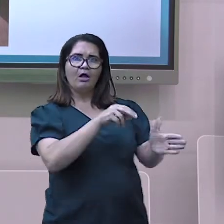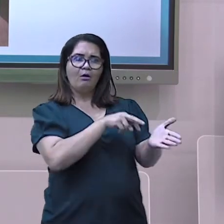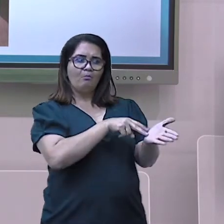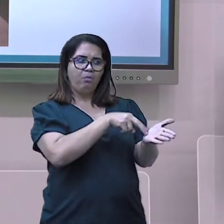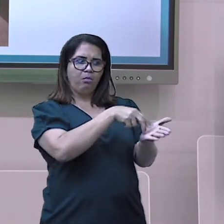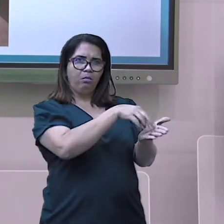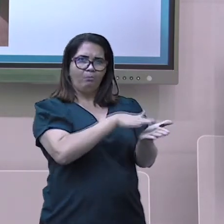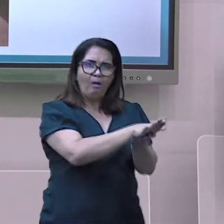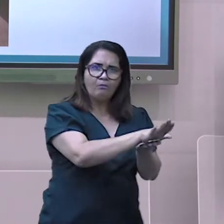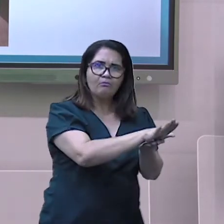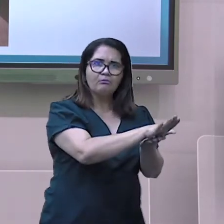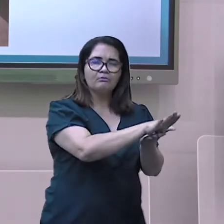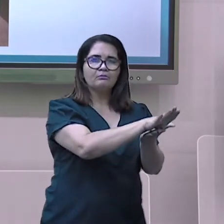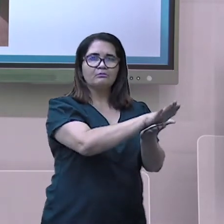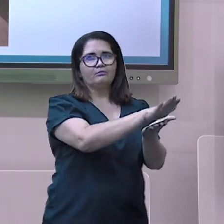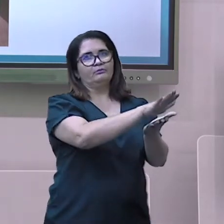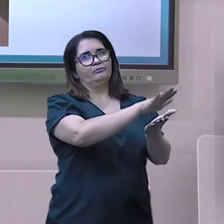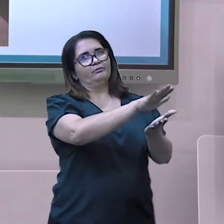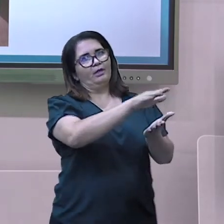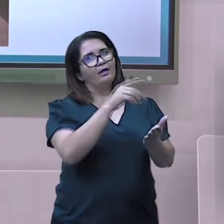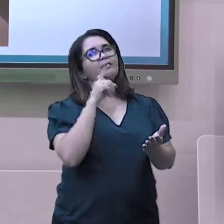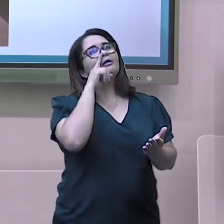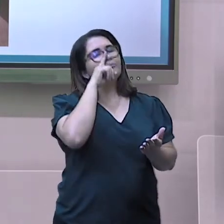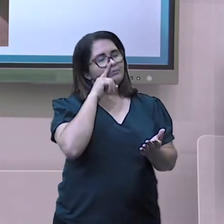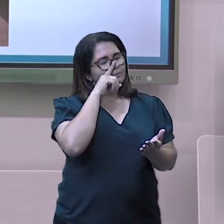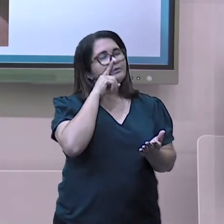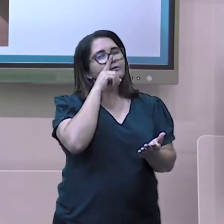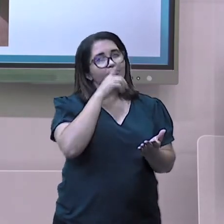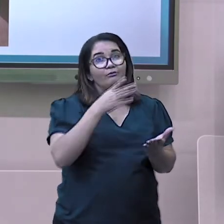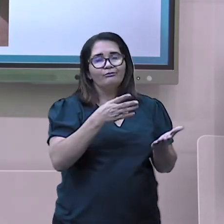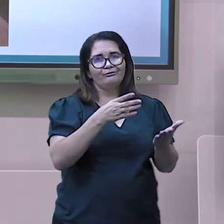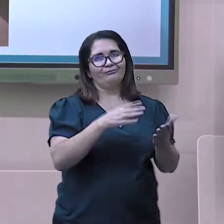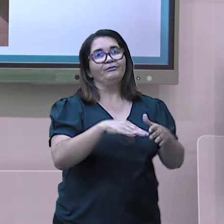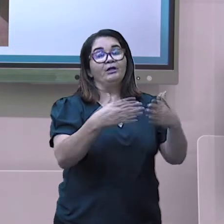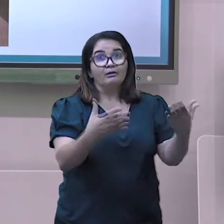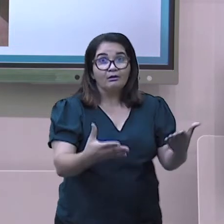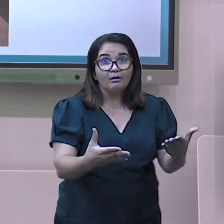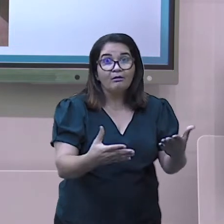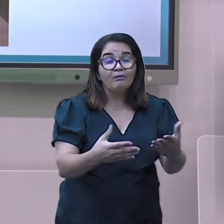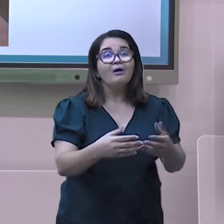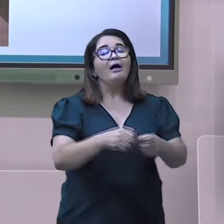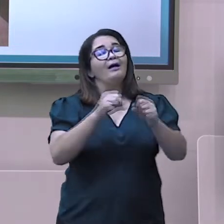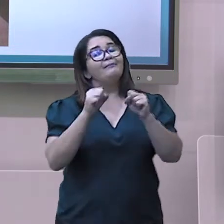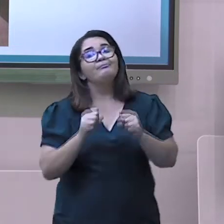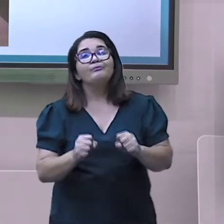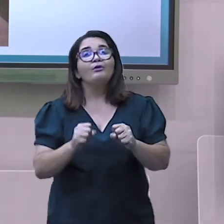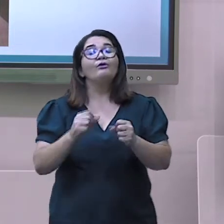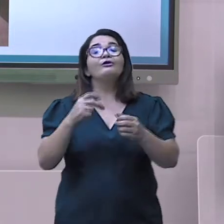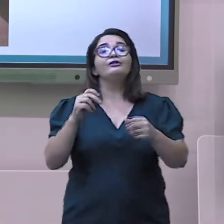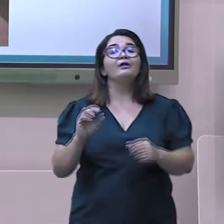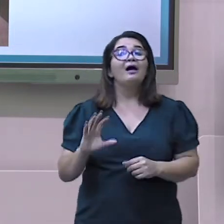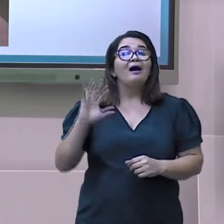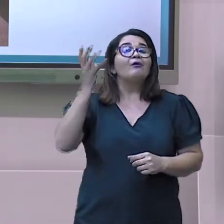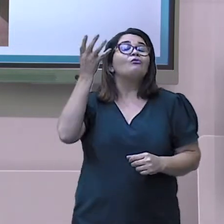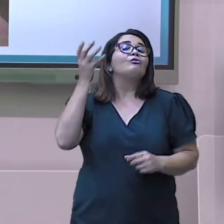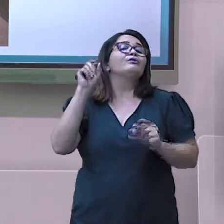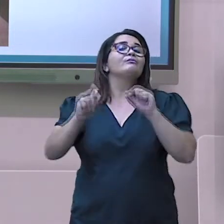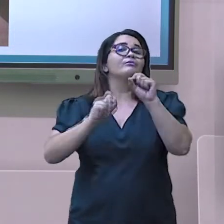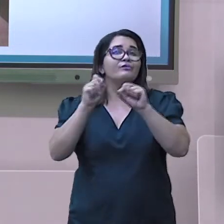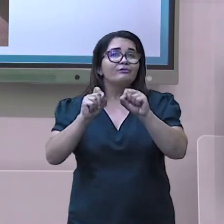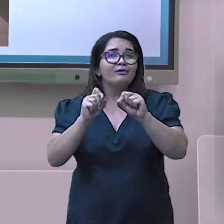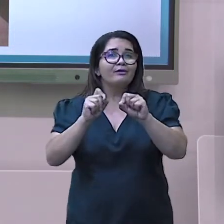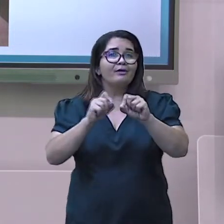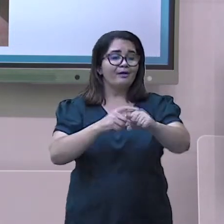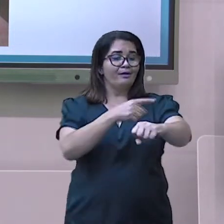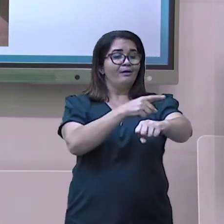colocar a mão. Você cai com força, em cheio. E aí, isso pode